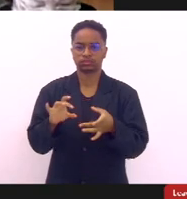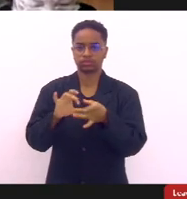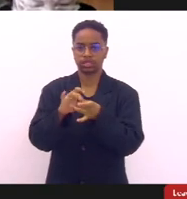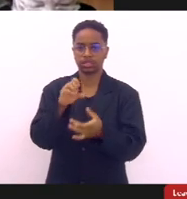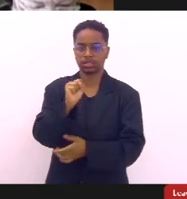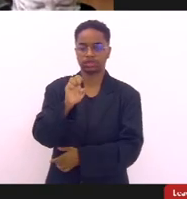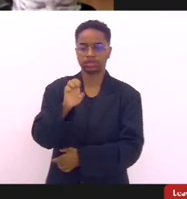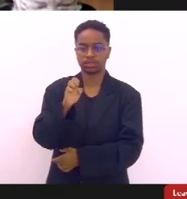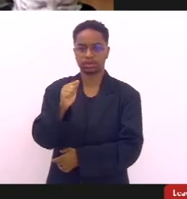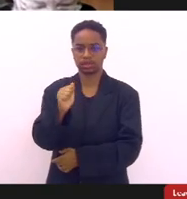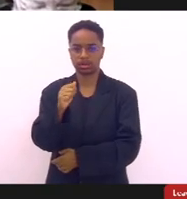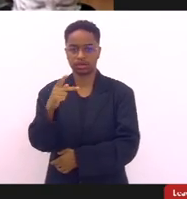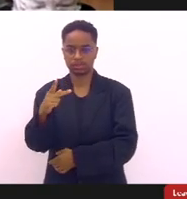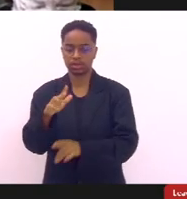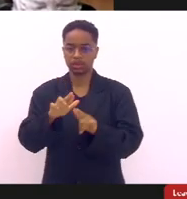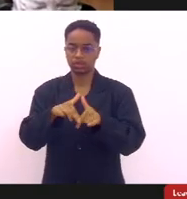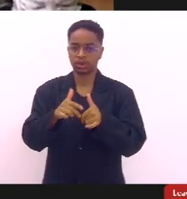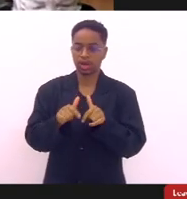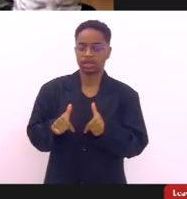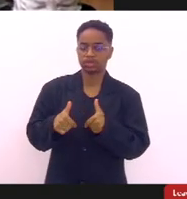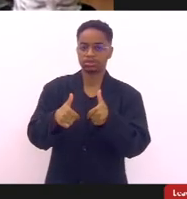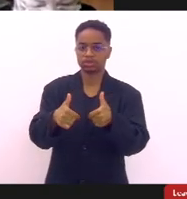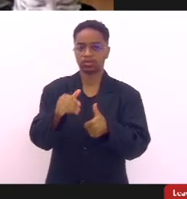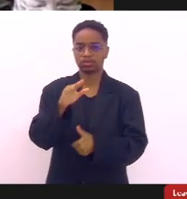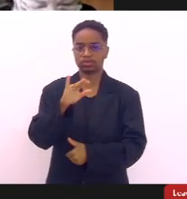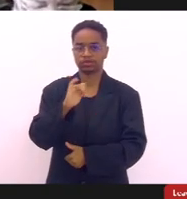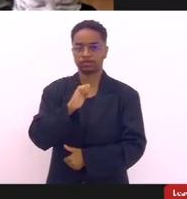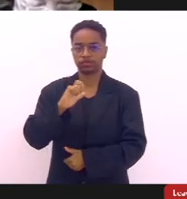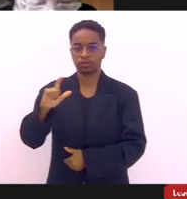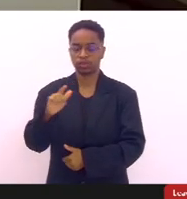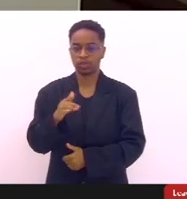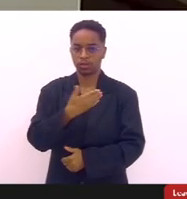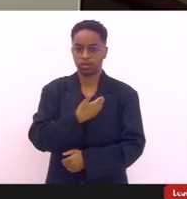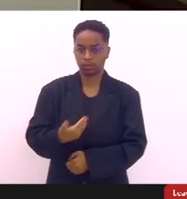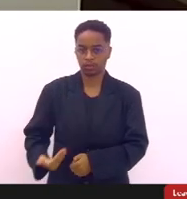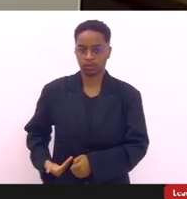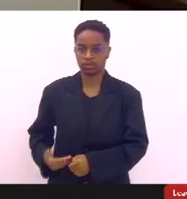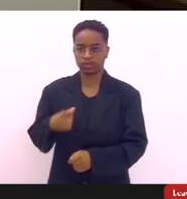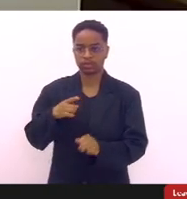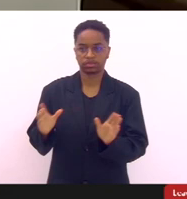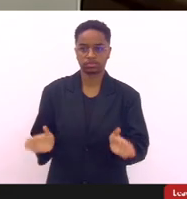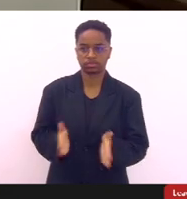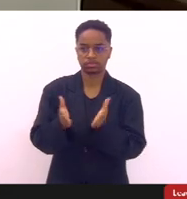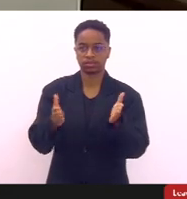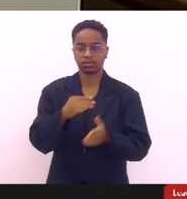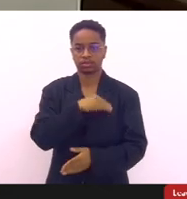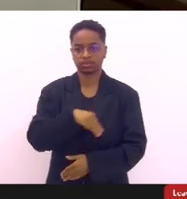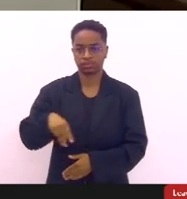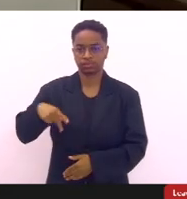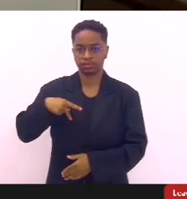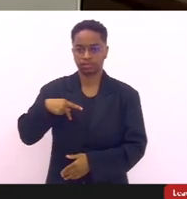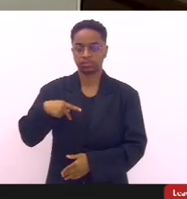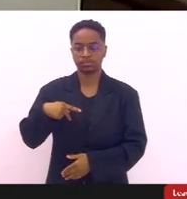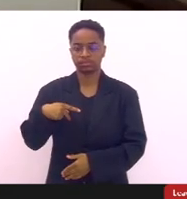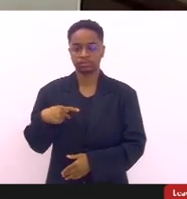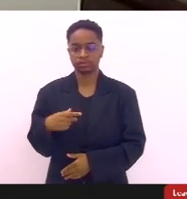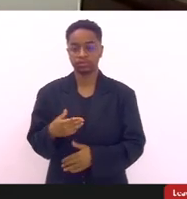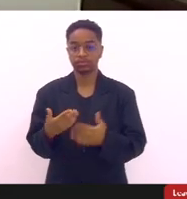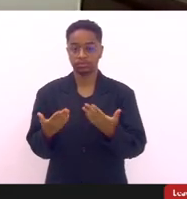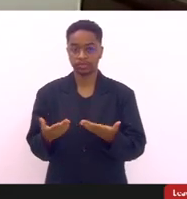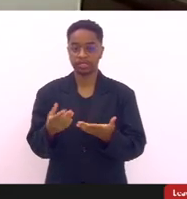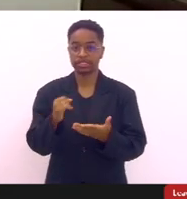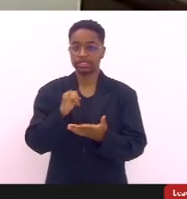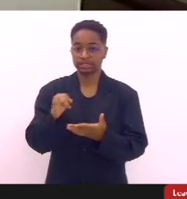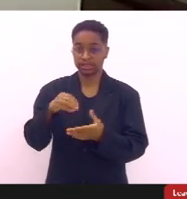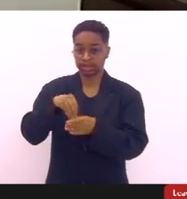a partir da ação civil pública promovida pelo Ministério Público, porque entre aquilo que foi colocado pelo Ministério